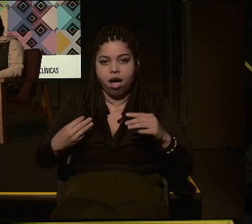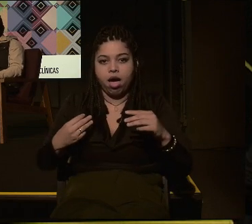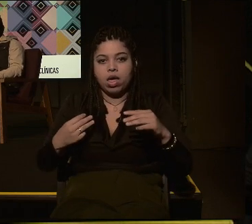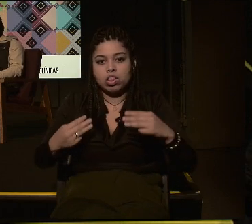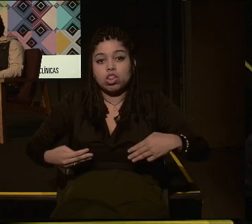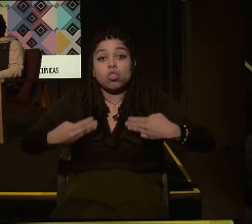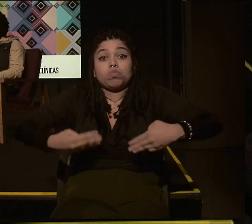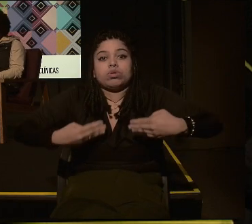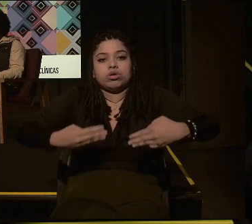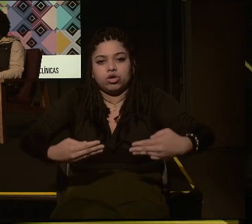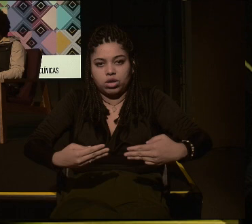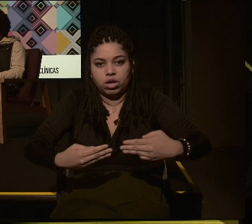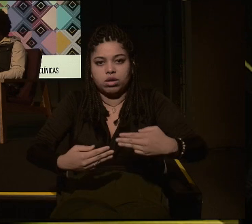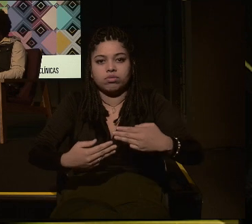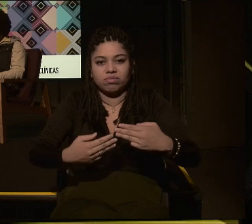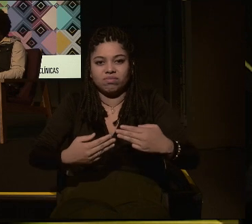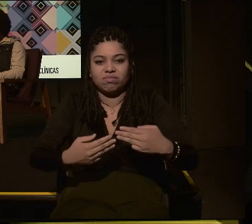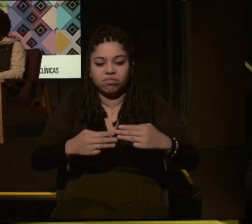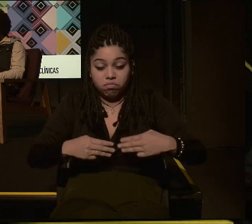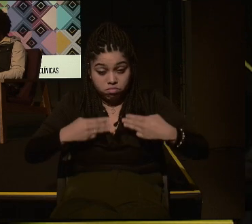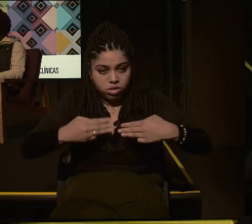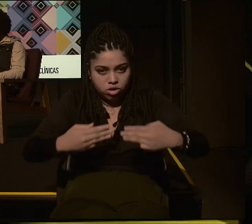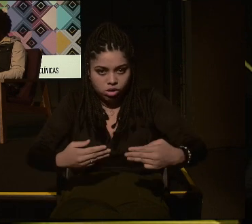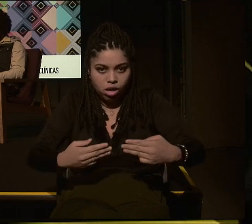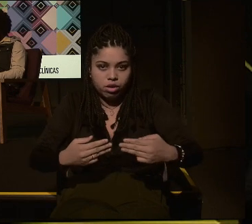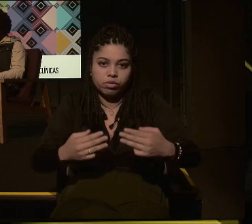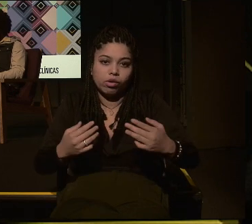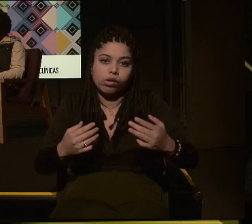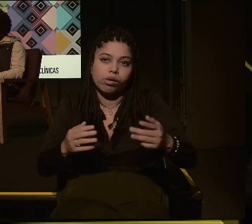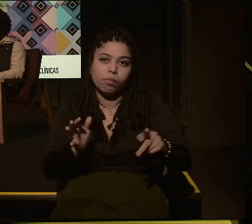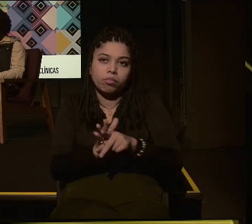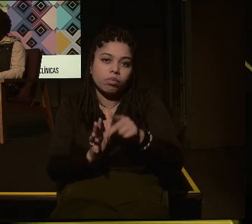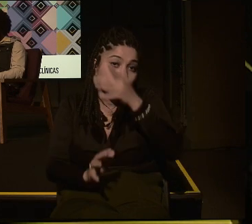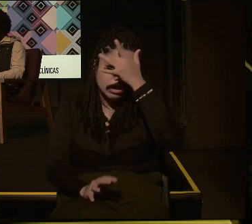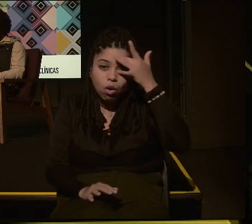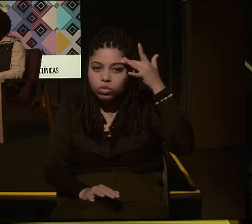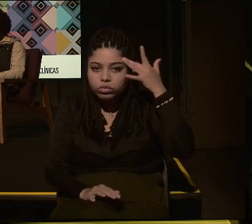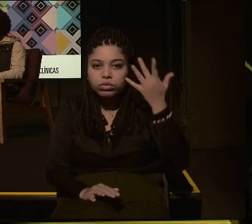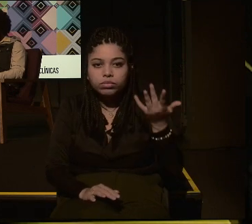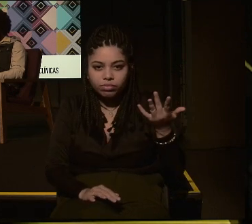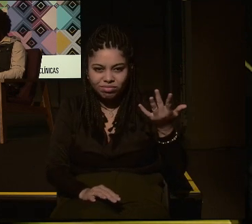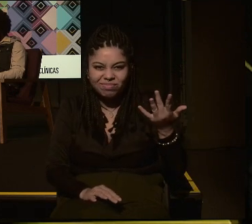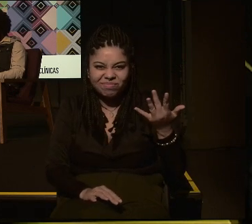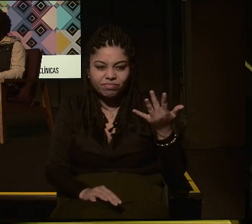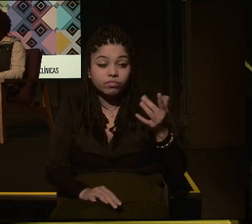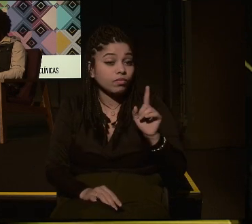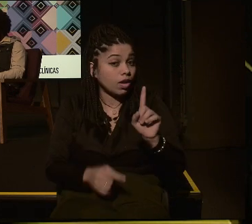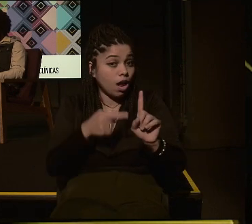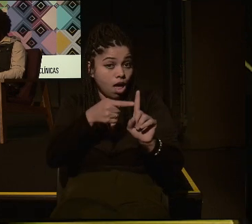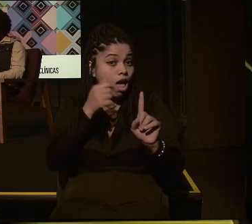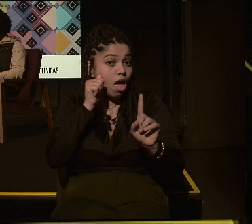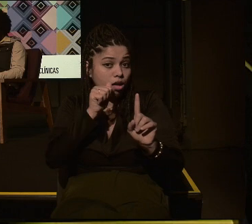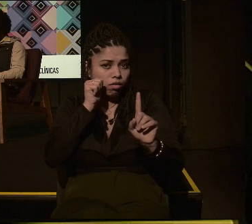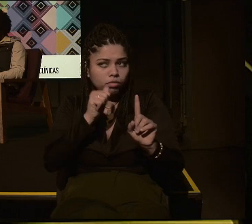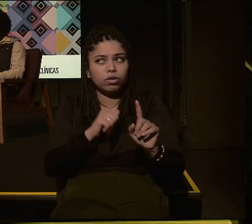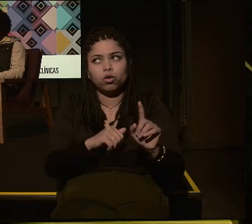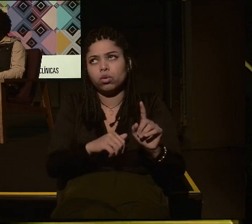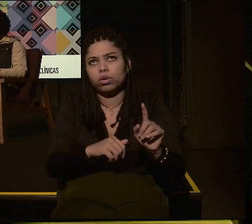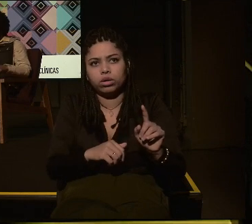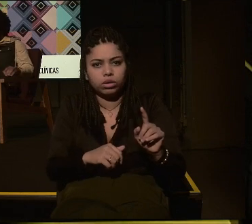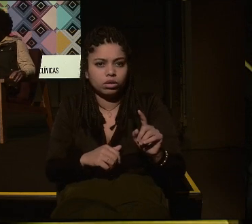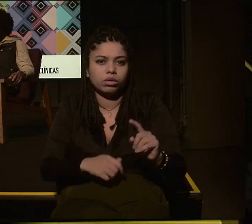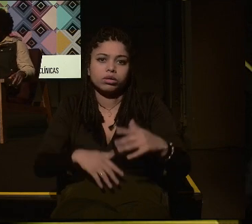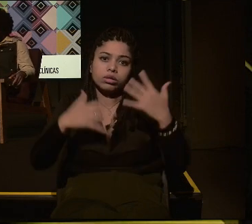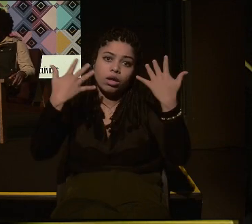na cadeira da saúde mental. E ainda assim, com um desafio enorme, certamente, né,